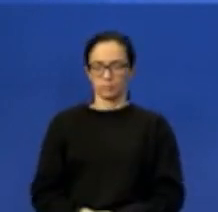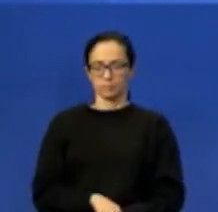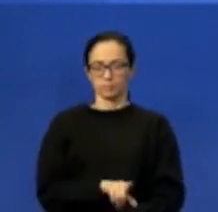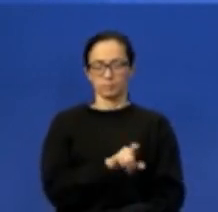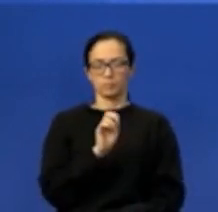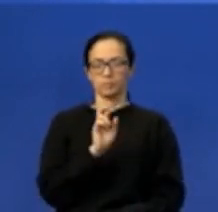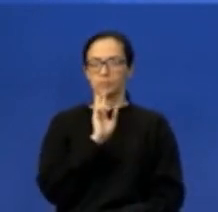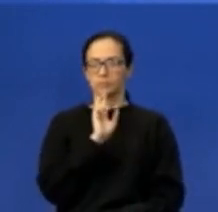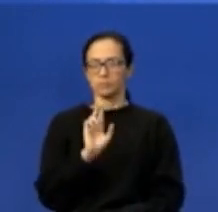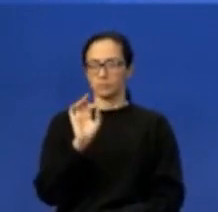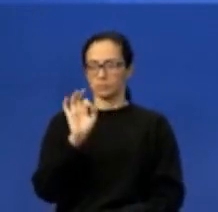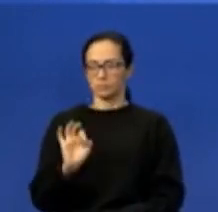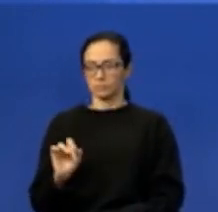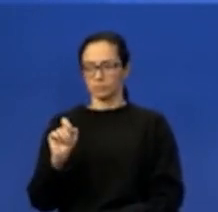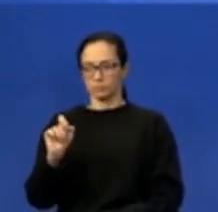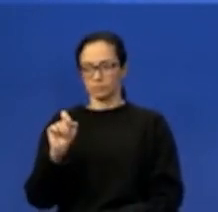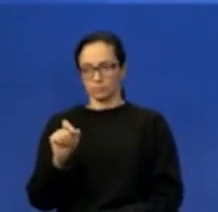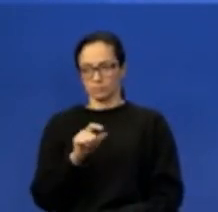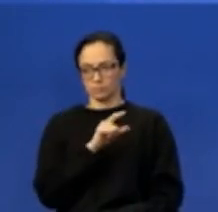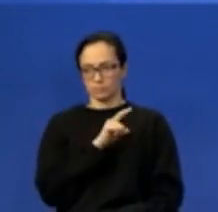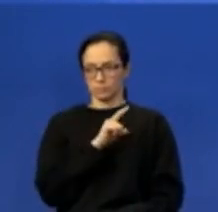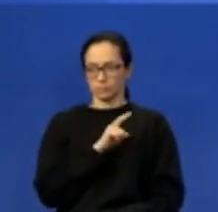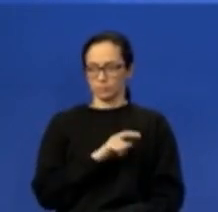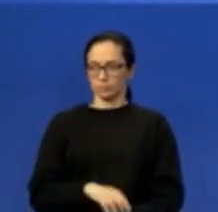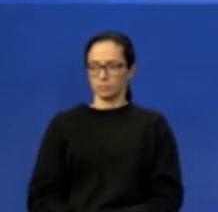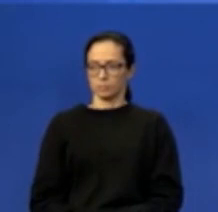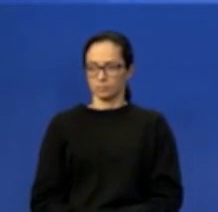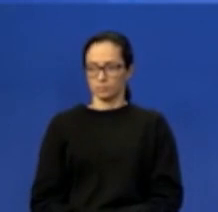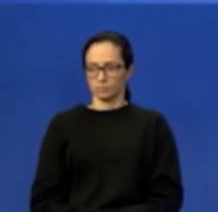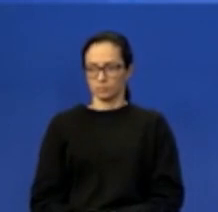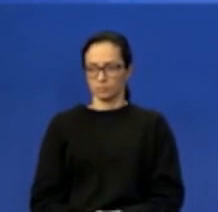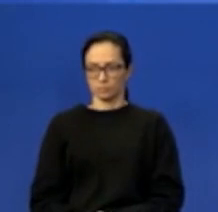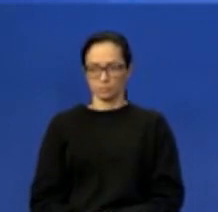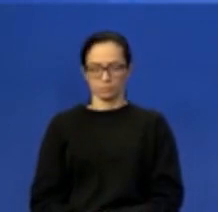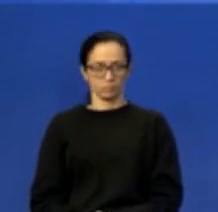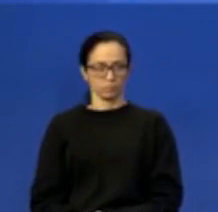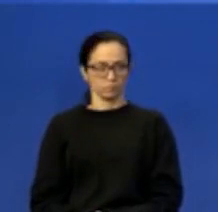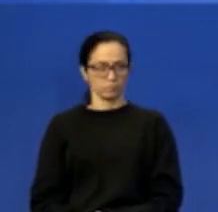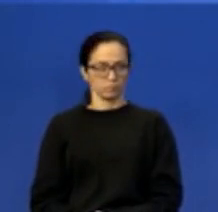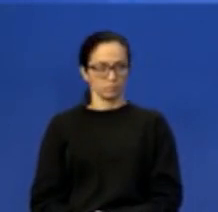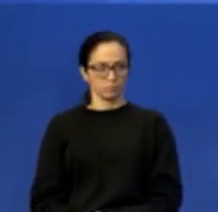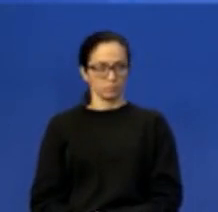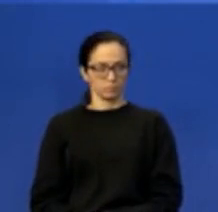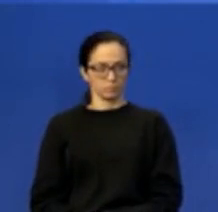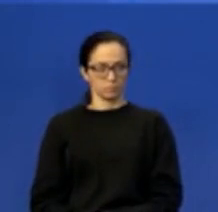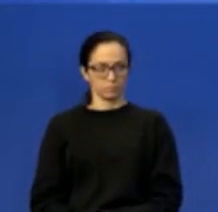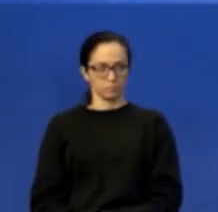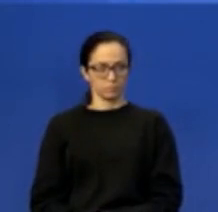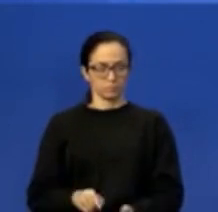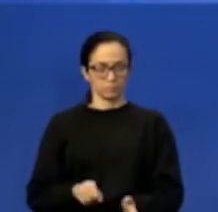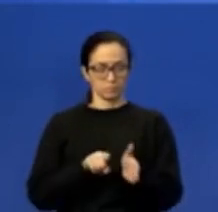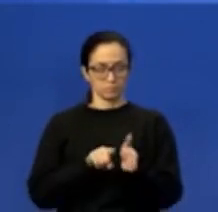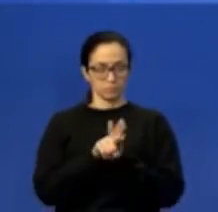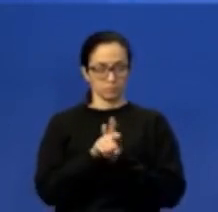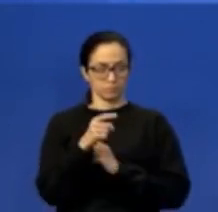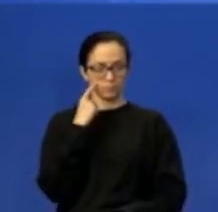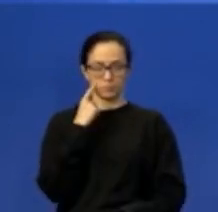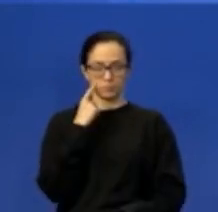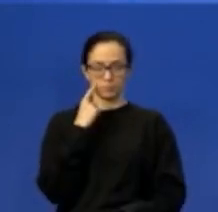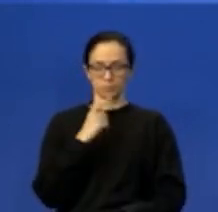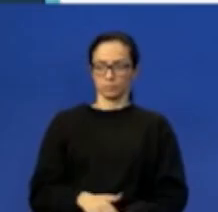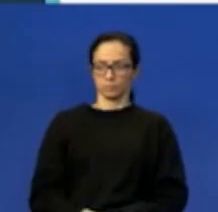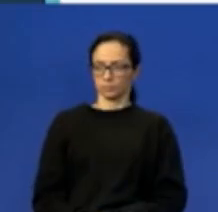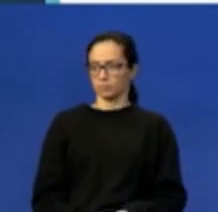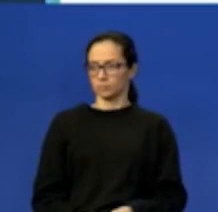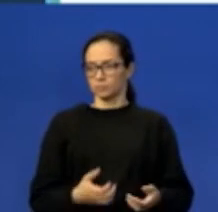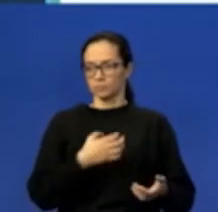um pouquinho sobre o resultado e a alternativa correta. Então, passando agora para a nossa interatividade,